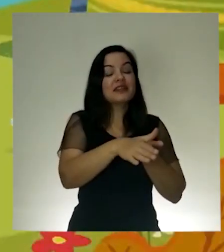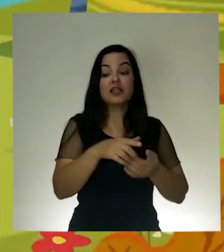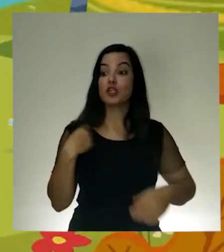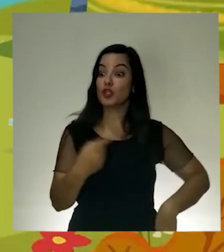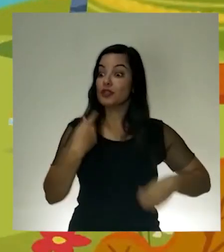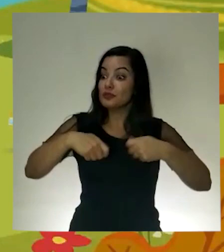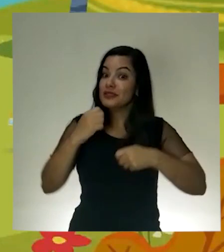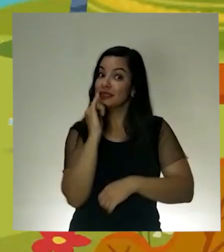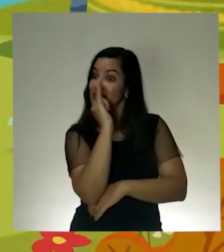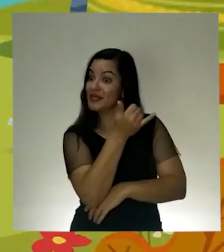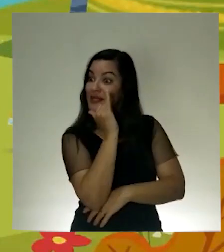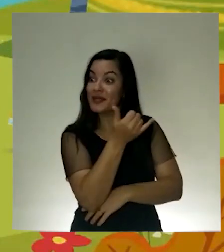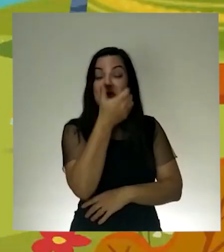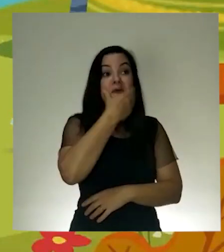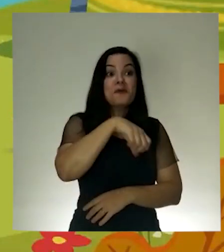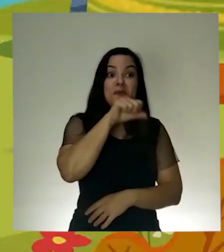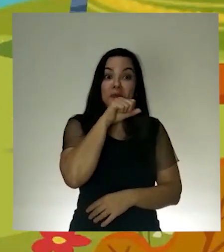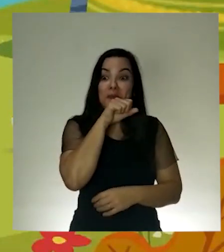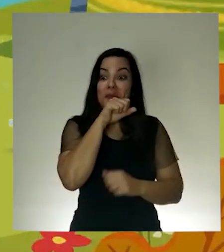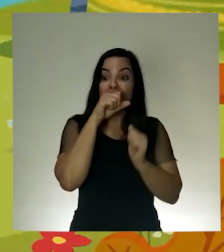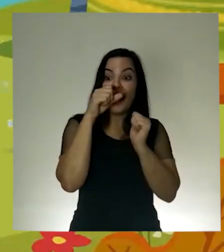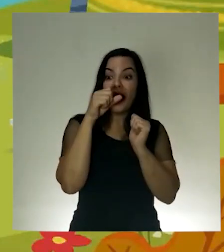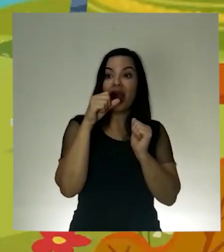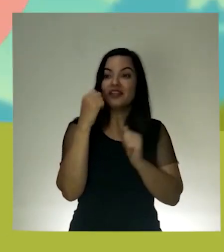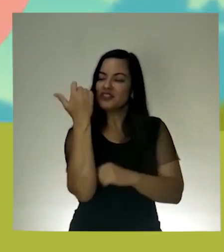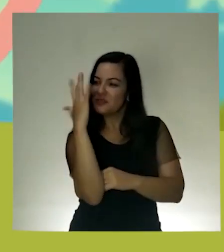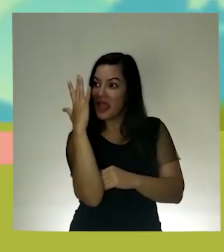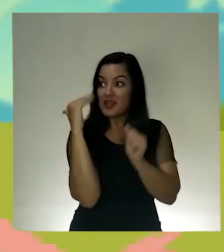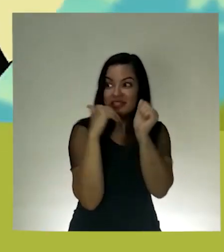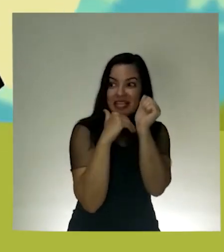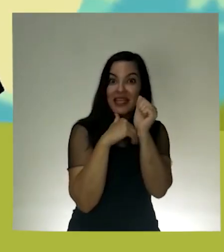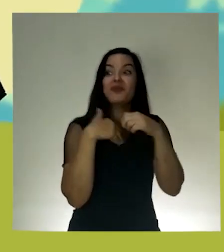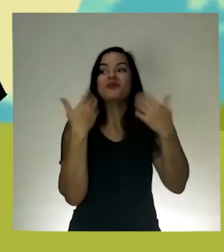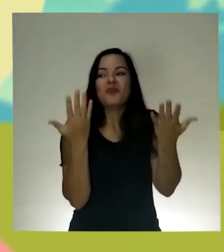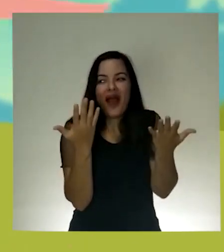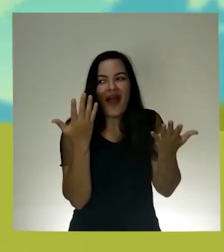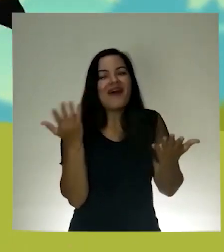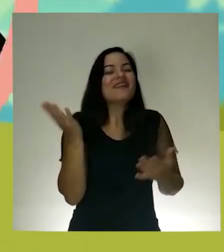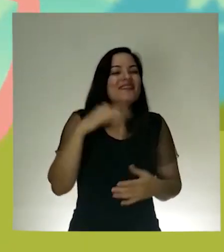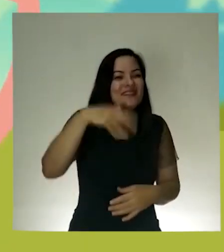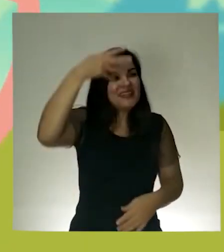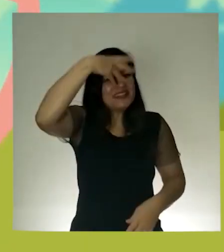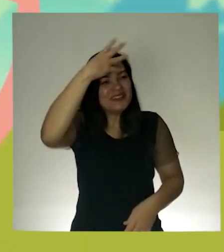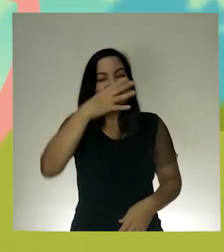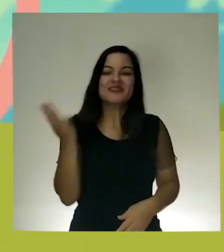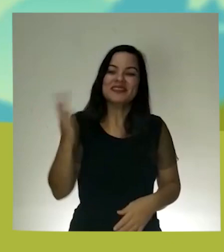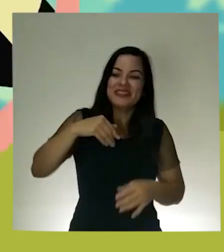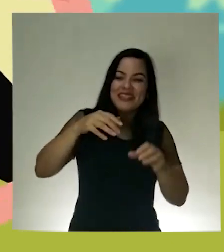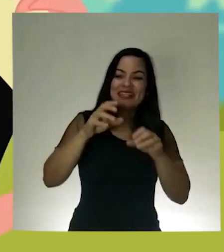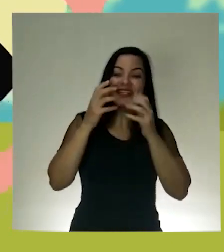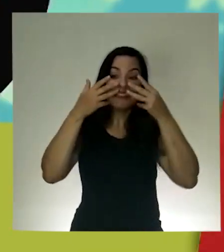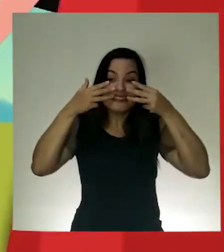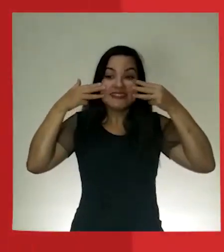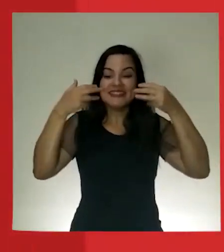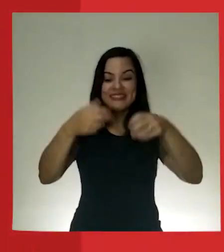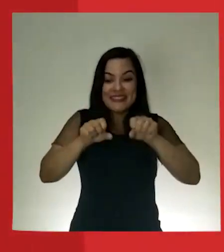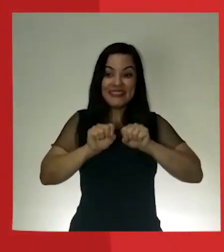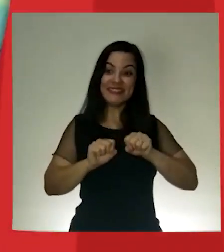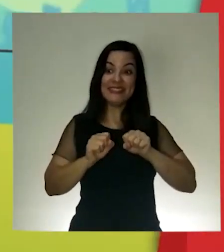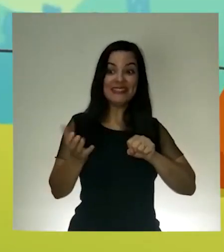Precisamos contar pro papai o mistério do espelho. Vamos, Júpiter. Vem, Cláudio. Vamos